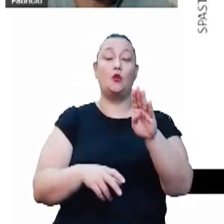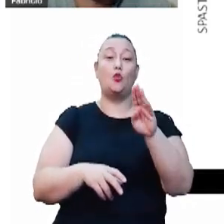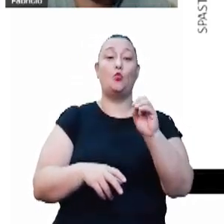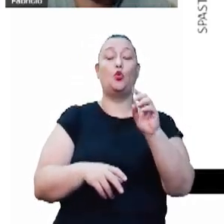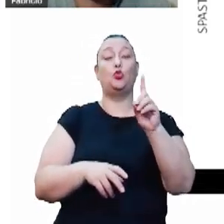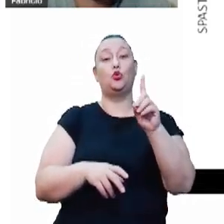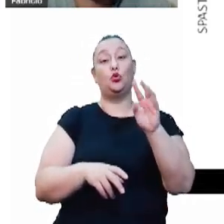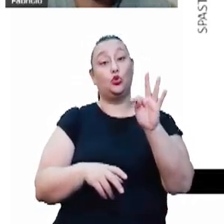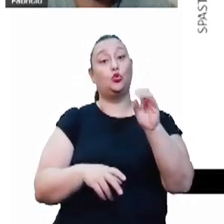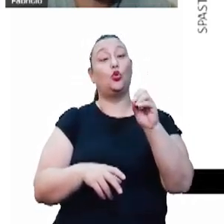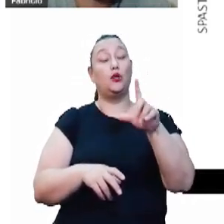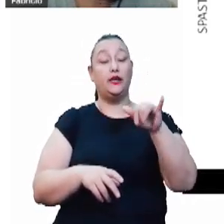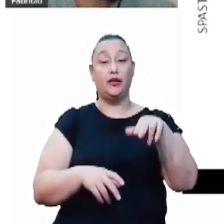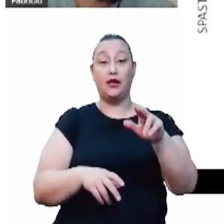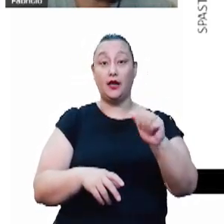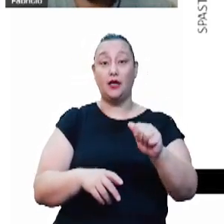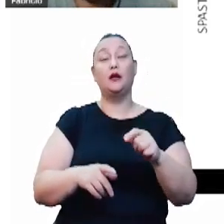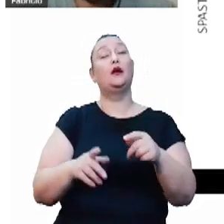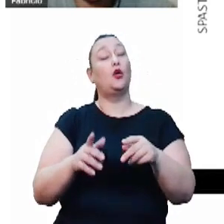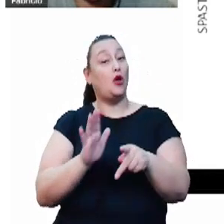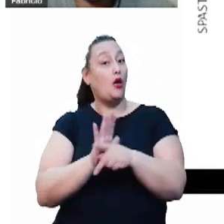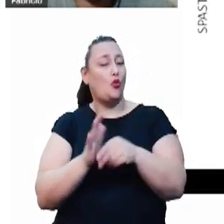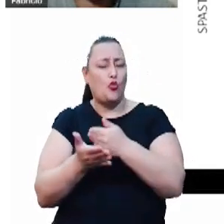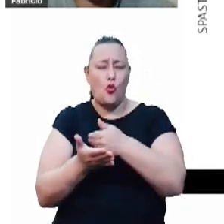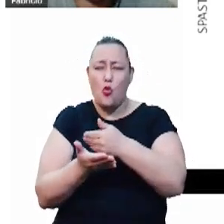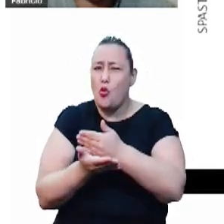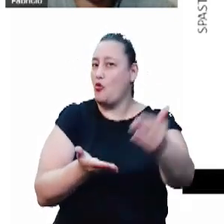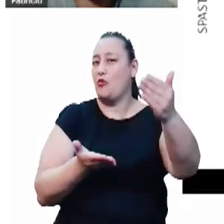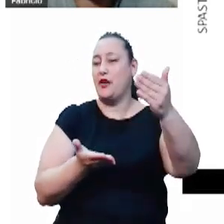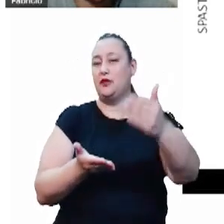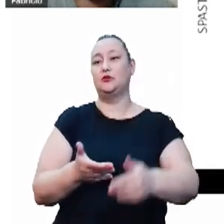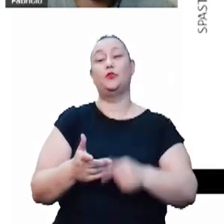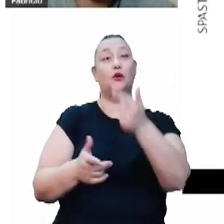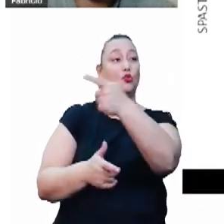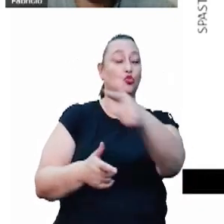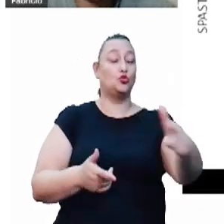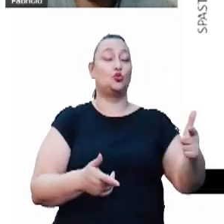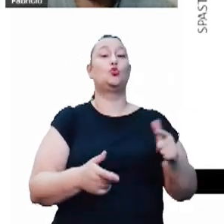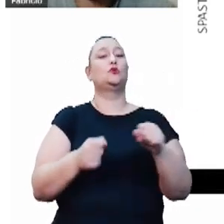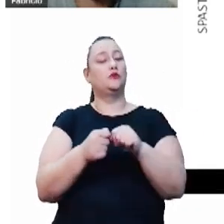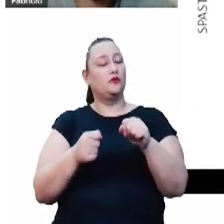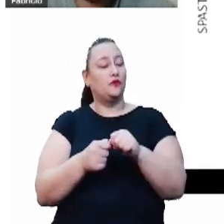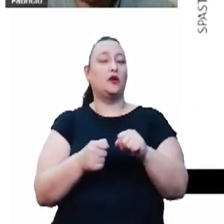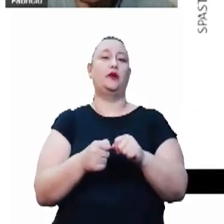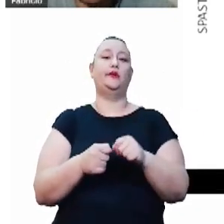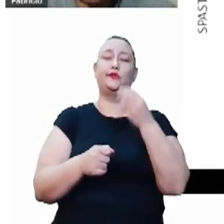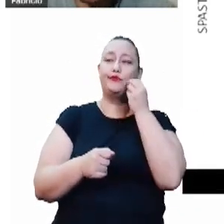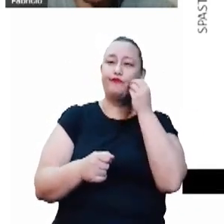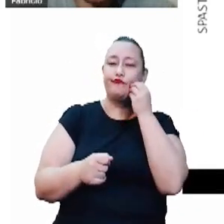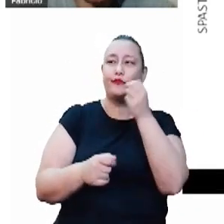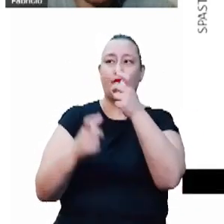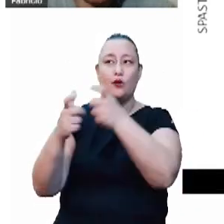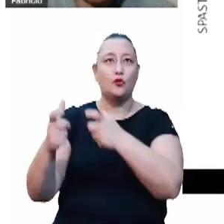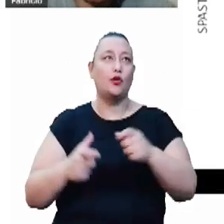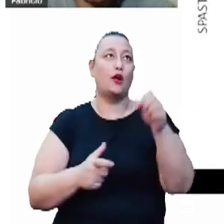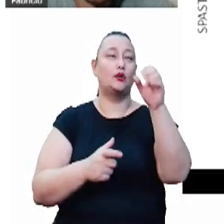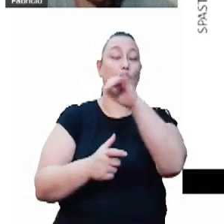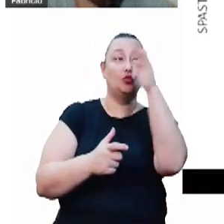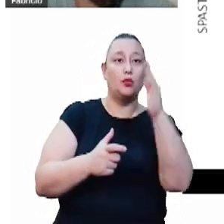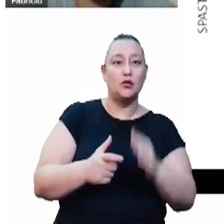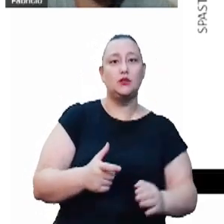um pontapé para que próximos sejam executados, né, e feitos em vários locais do mundo